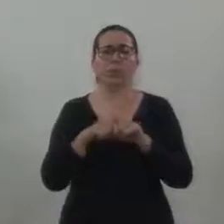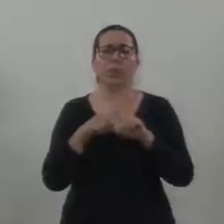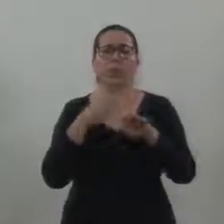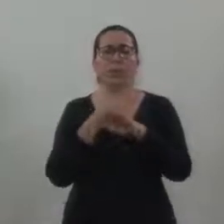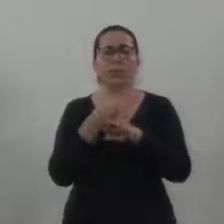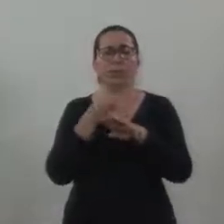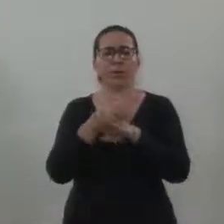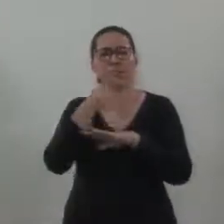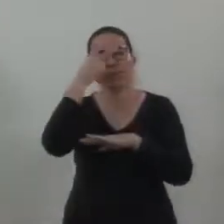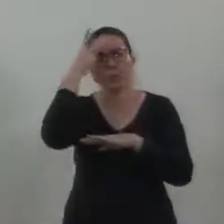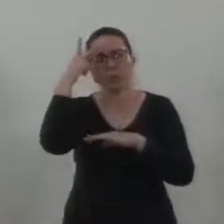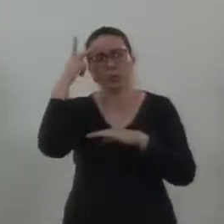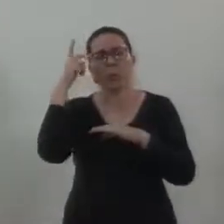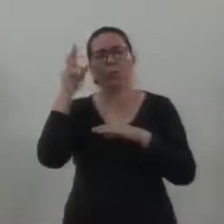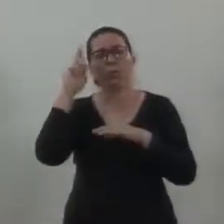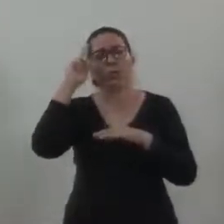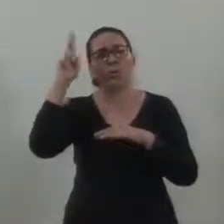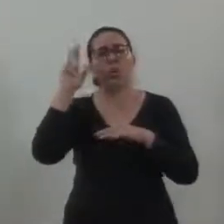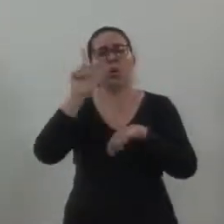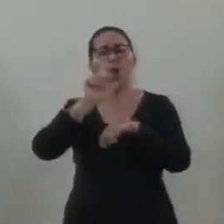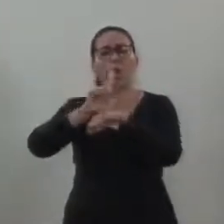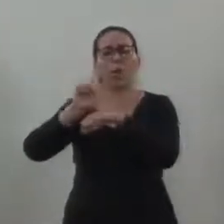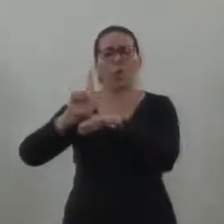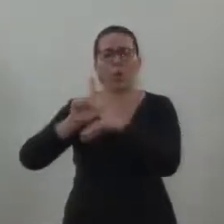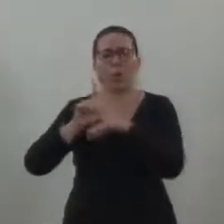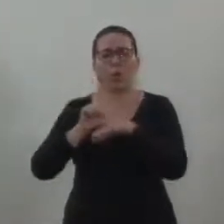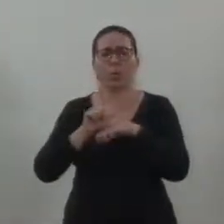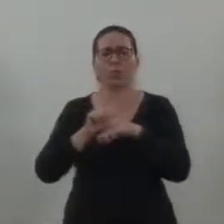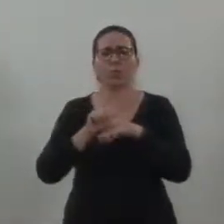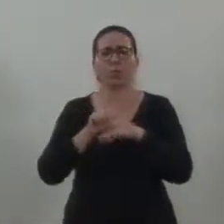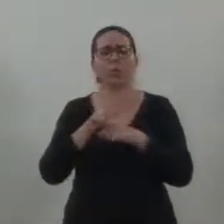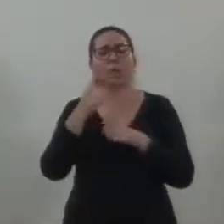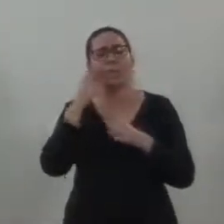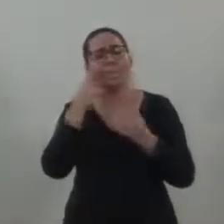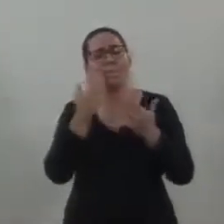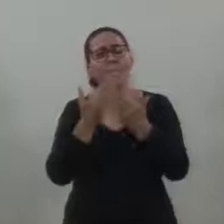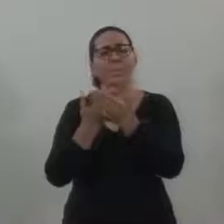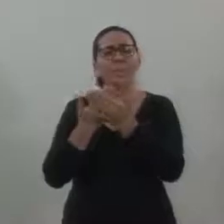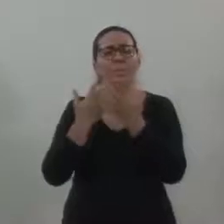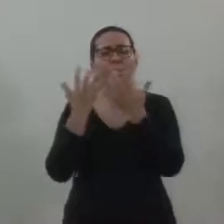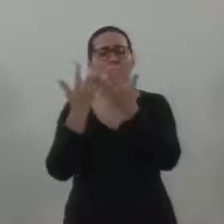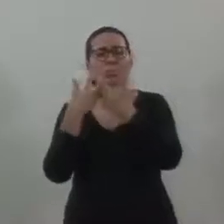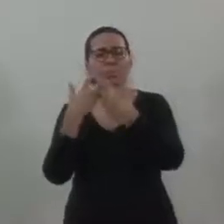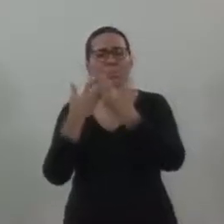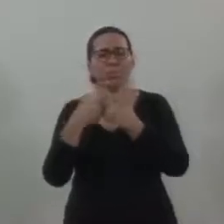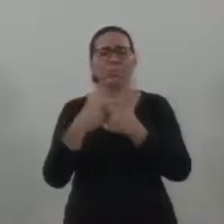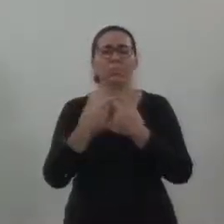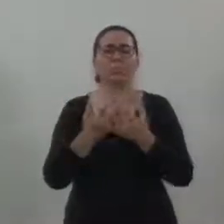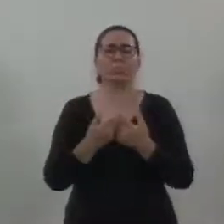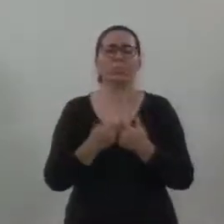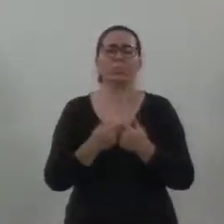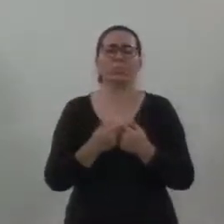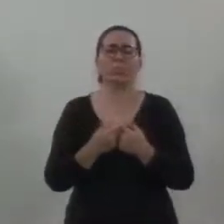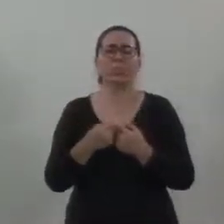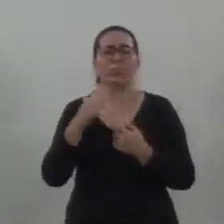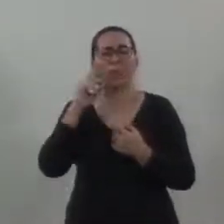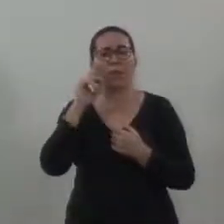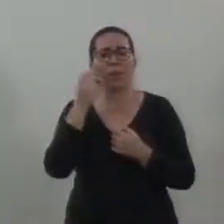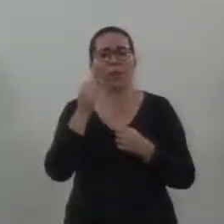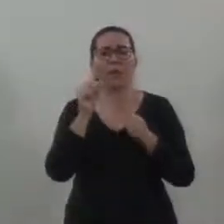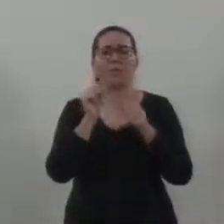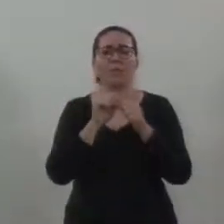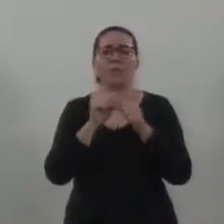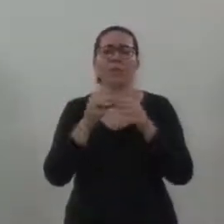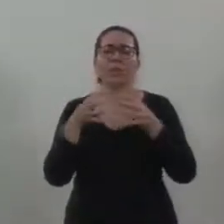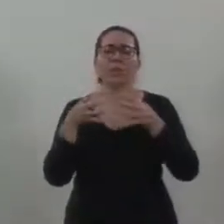dos comerciantes, da população de uma forma geral, para pensar essa política. A gente propõe aí a criação de um